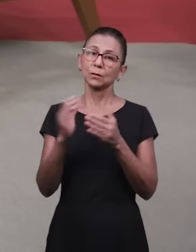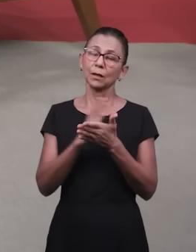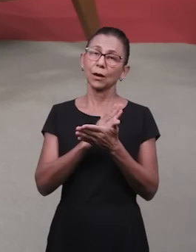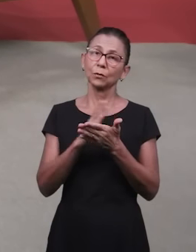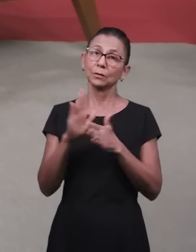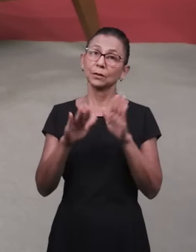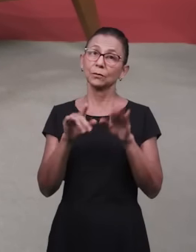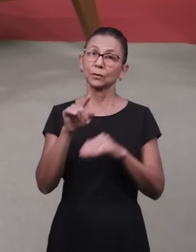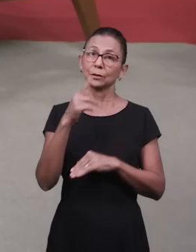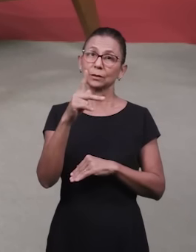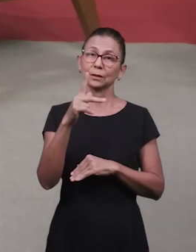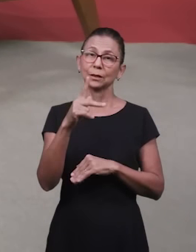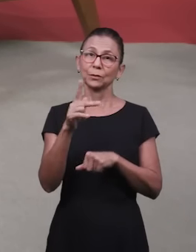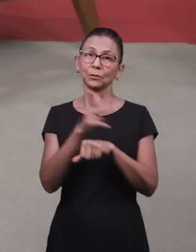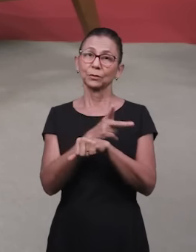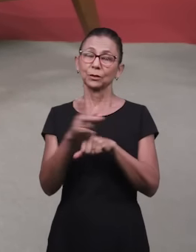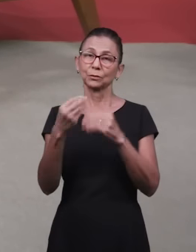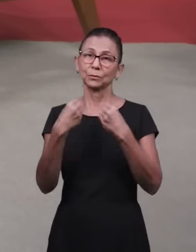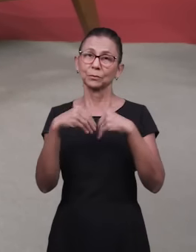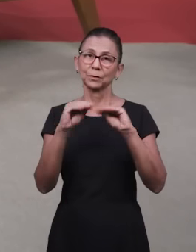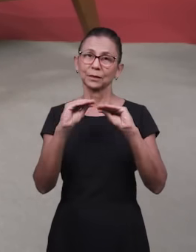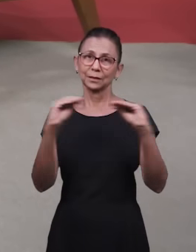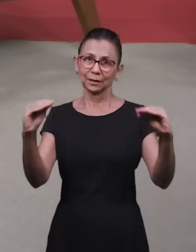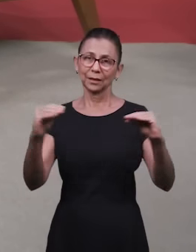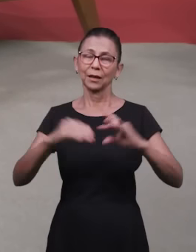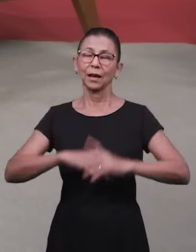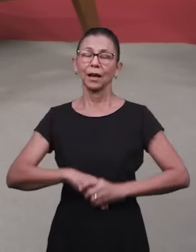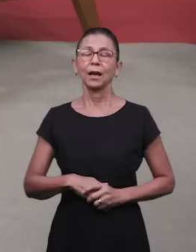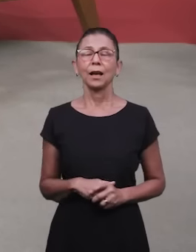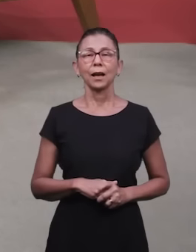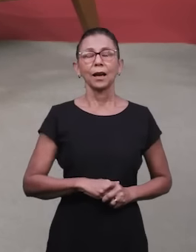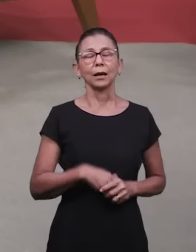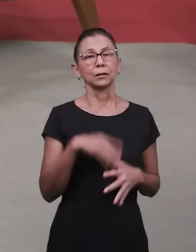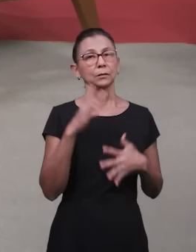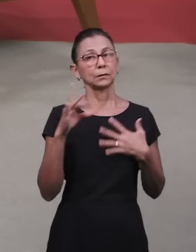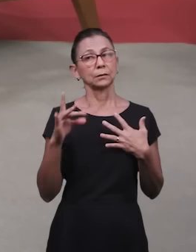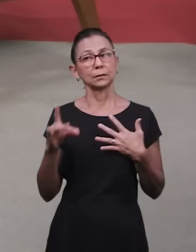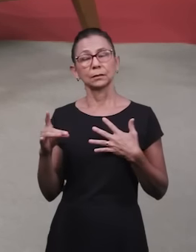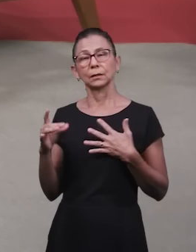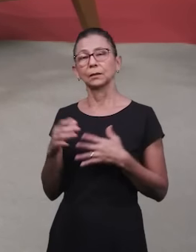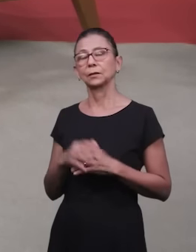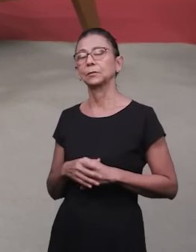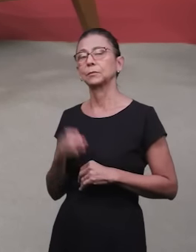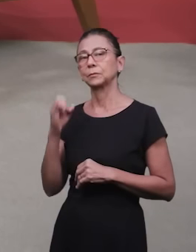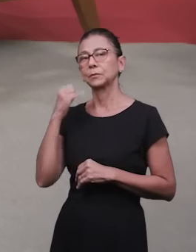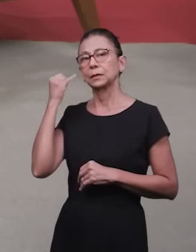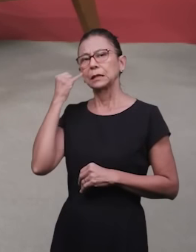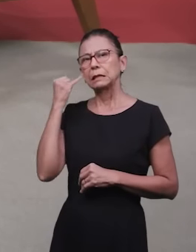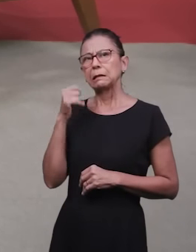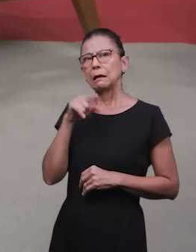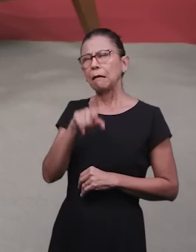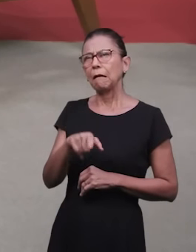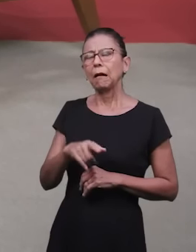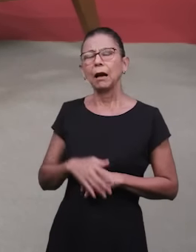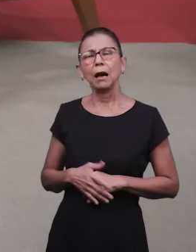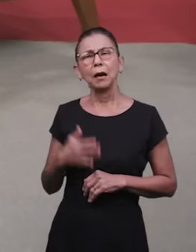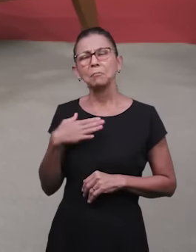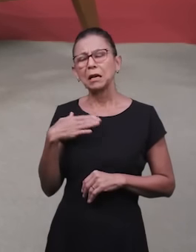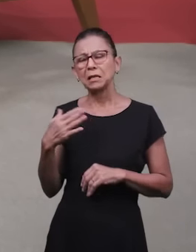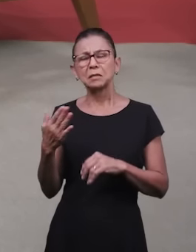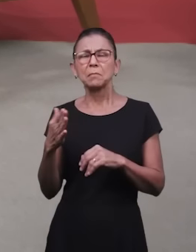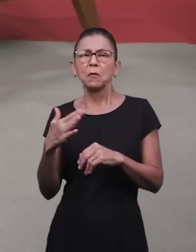próximos programas, não será o seu vídeo que vai estar sendo transmitido aqui. E um detalhe, né, Josias? Mesmo que o seu vídeo não seja publicado